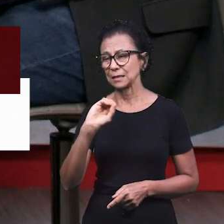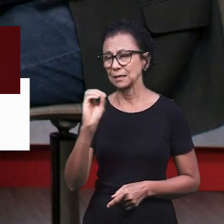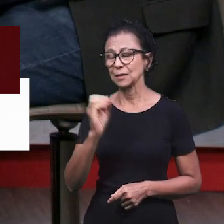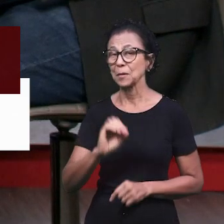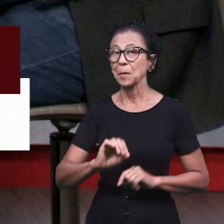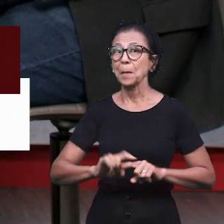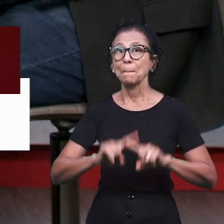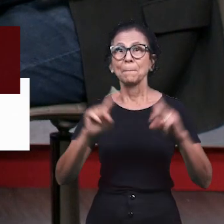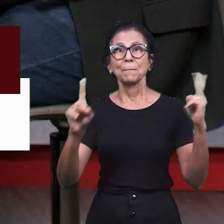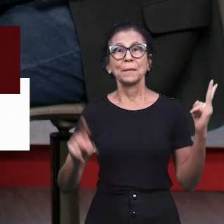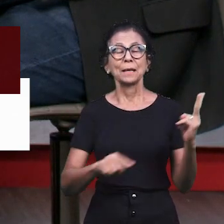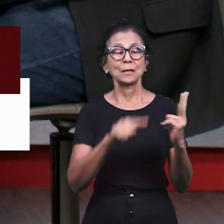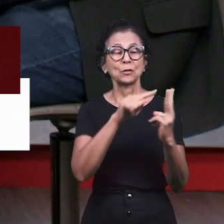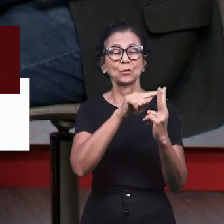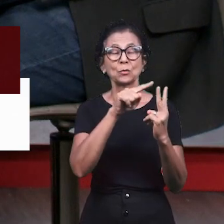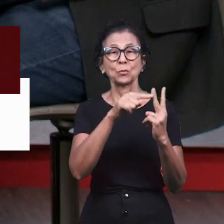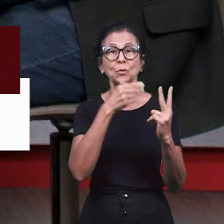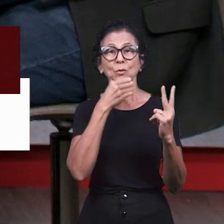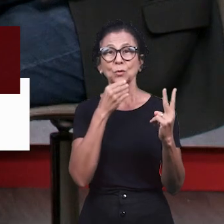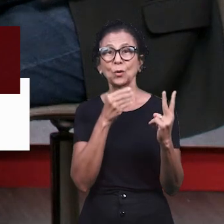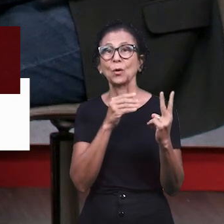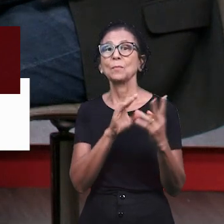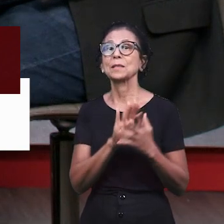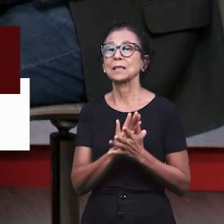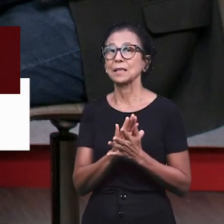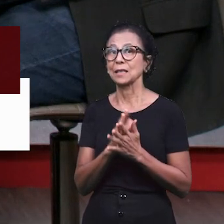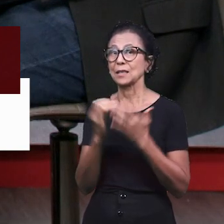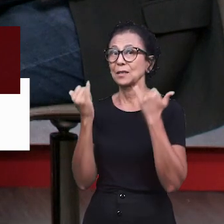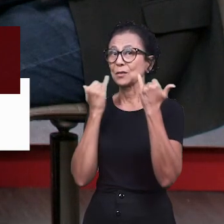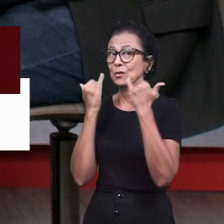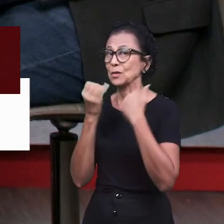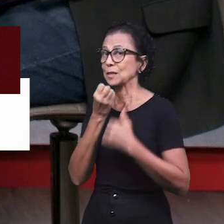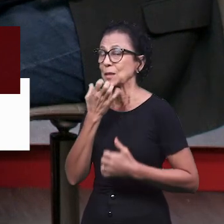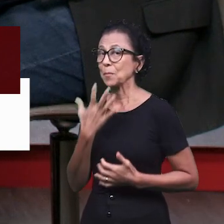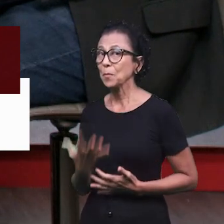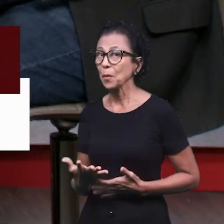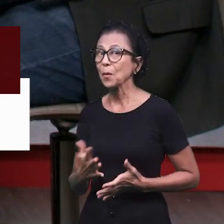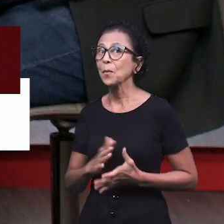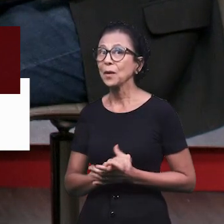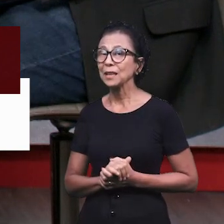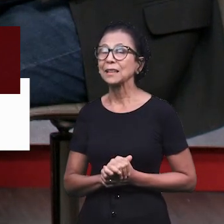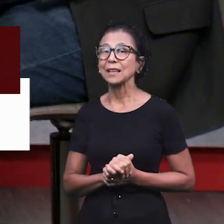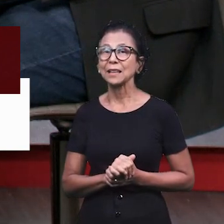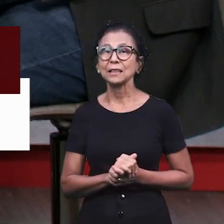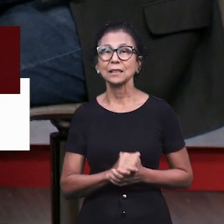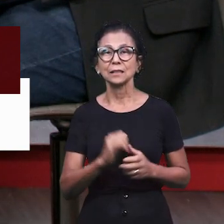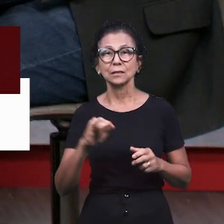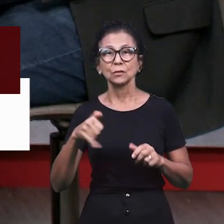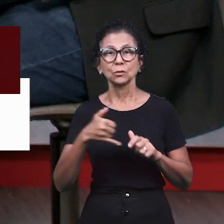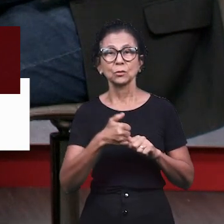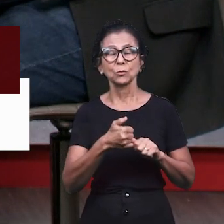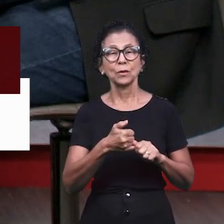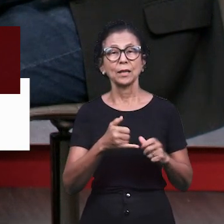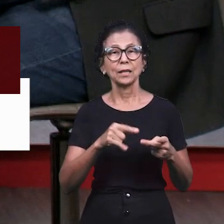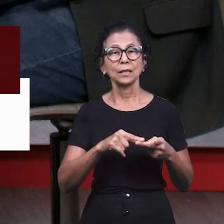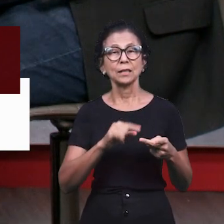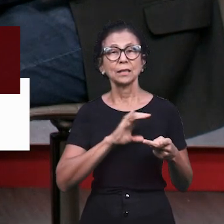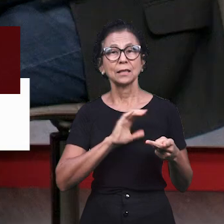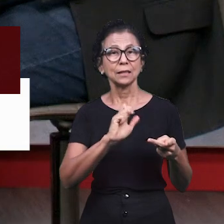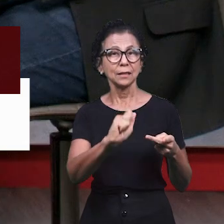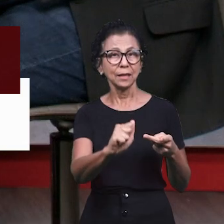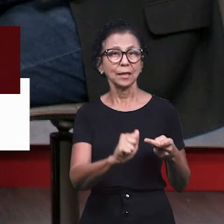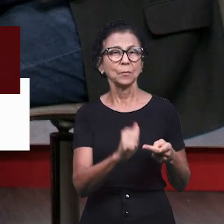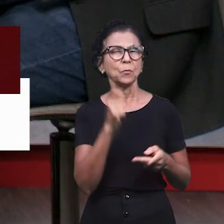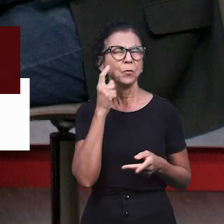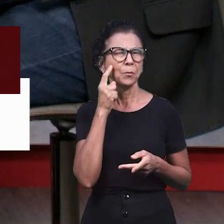boas notícias, Josué e Caleb. Mas agora vamos ver quais foram as consequências, das notícias que